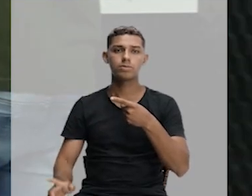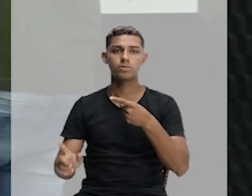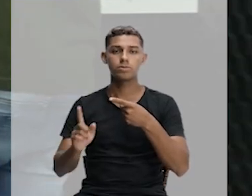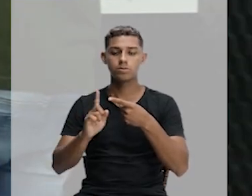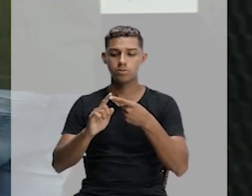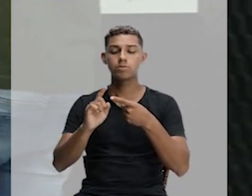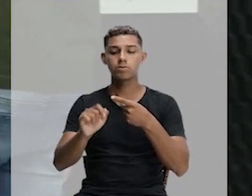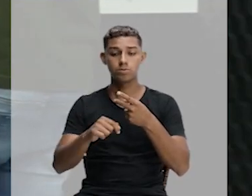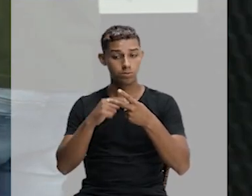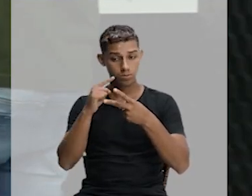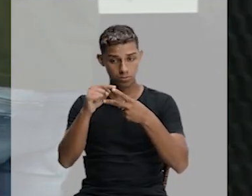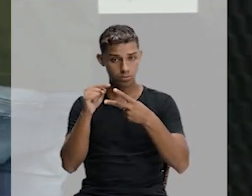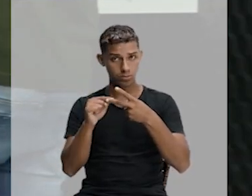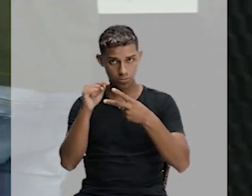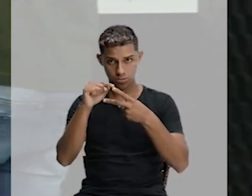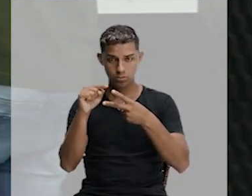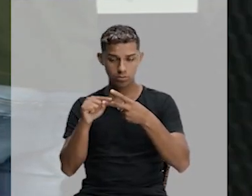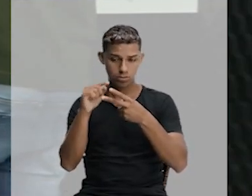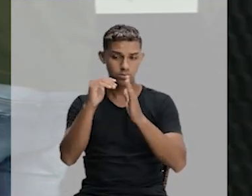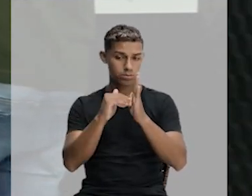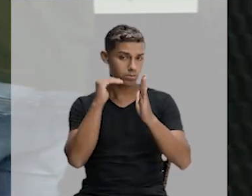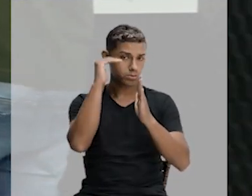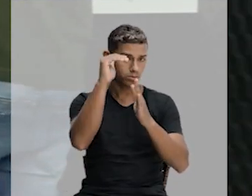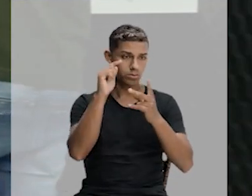das bases,